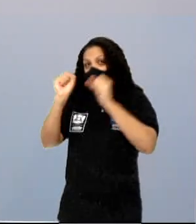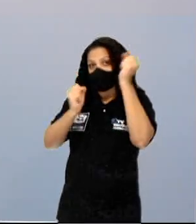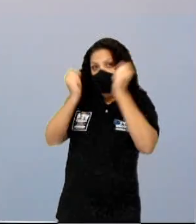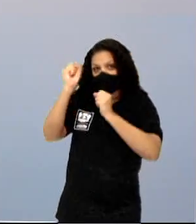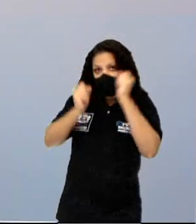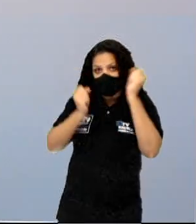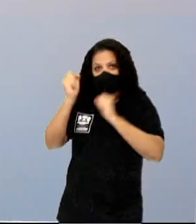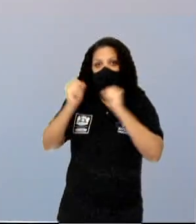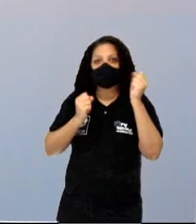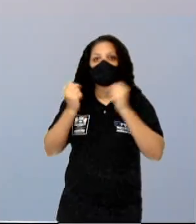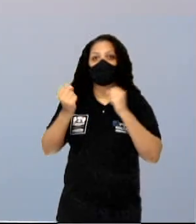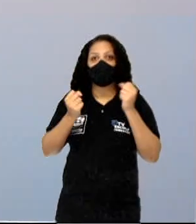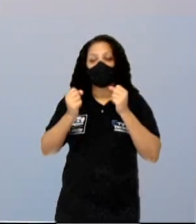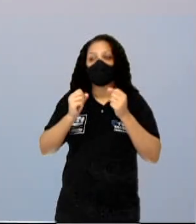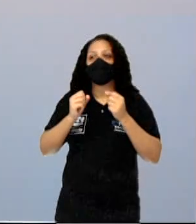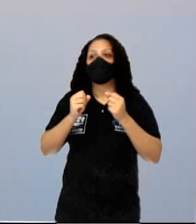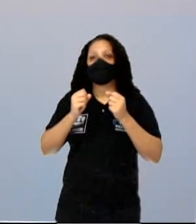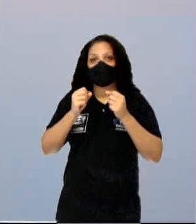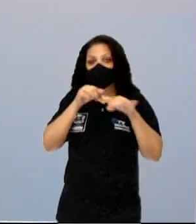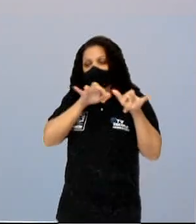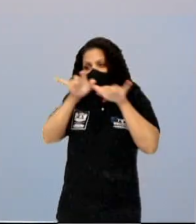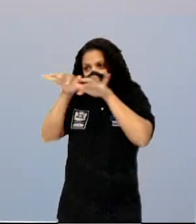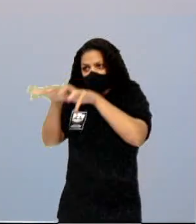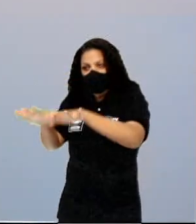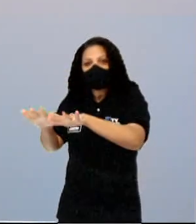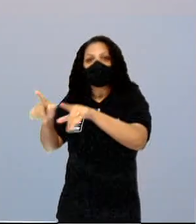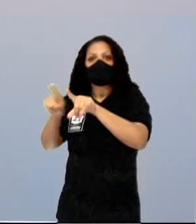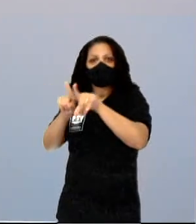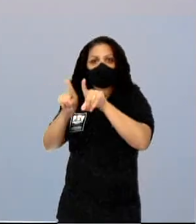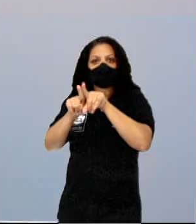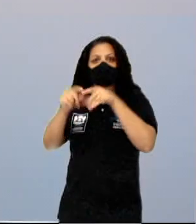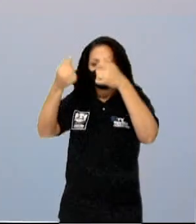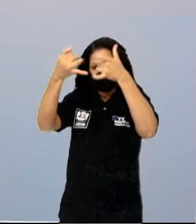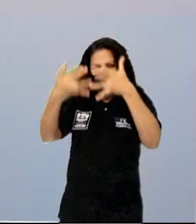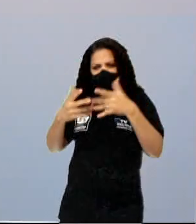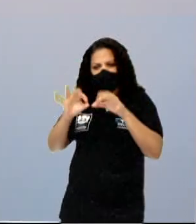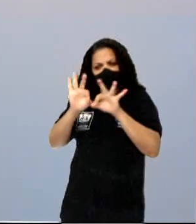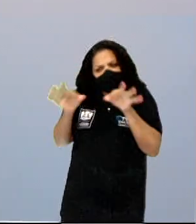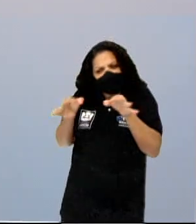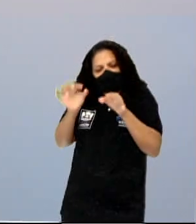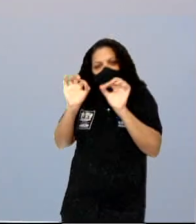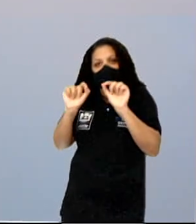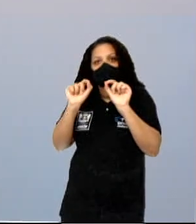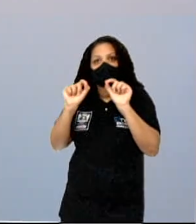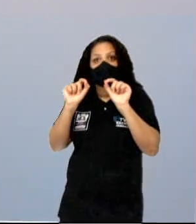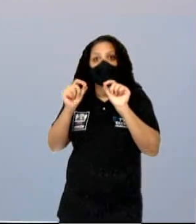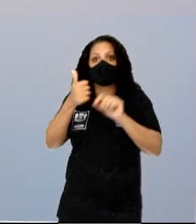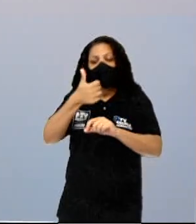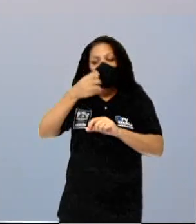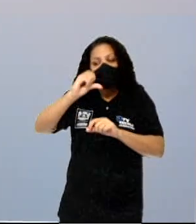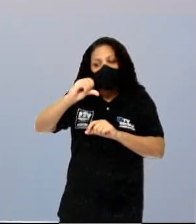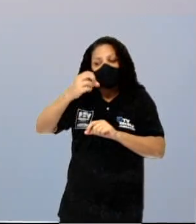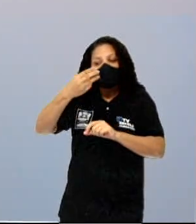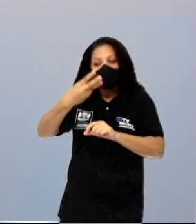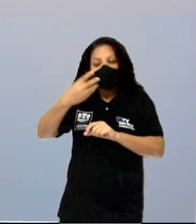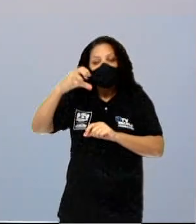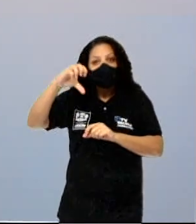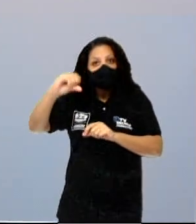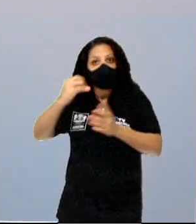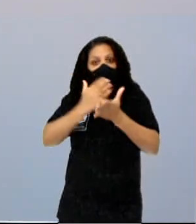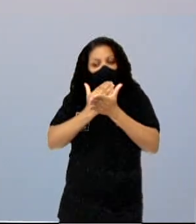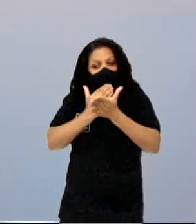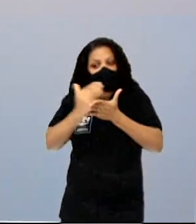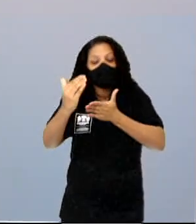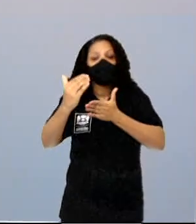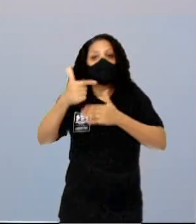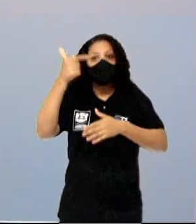com vocês uma explicação bem simples. Vamos lembrar que em 1939 começa a Segunda Guerra